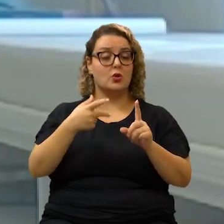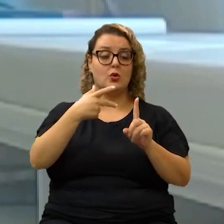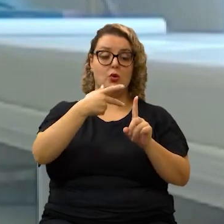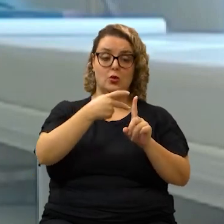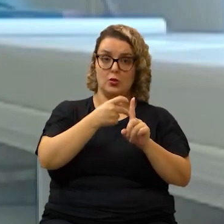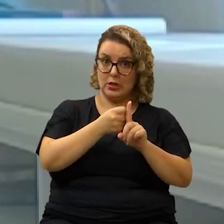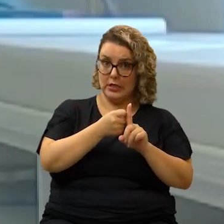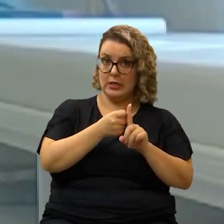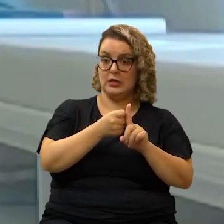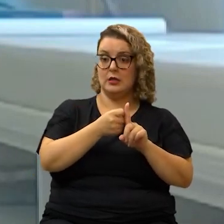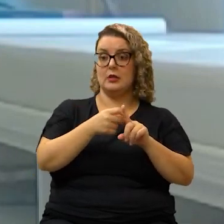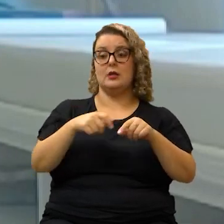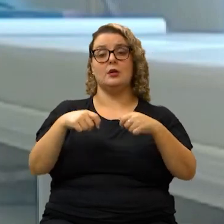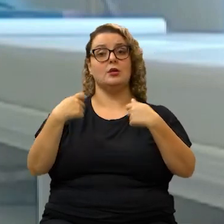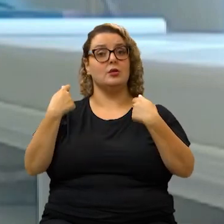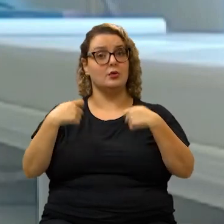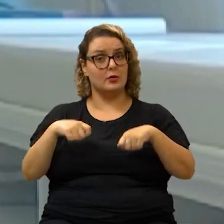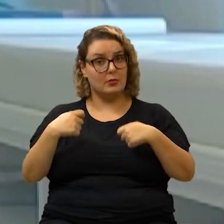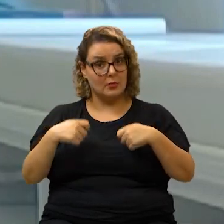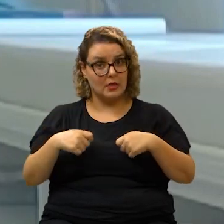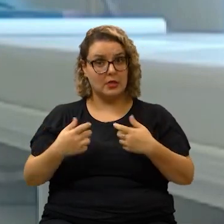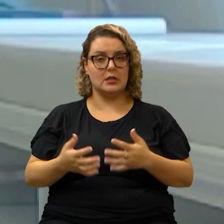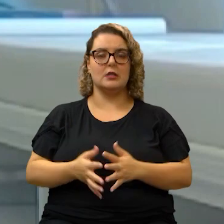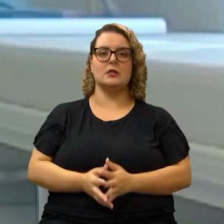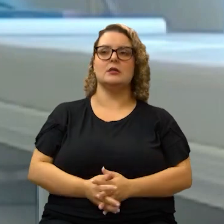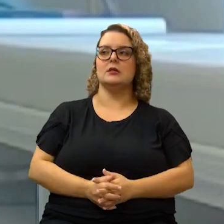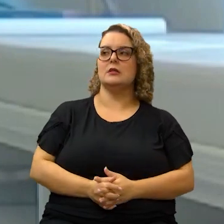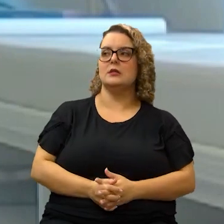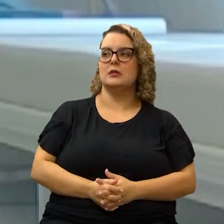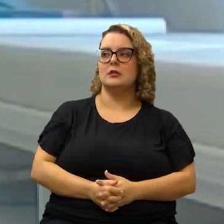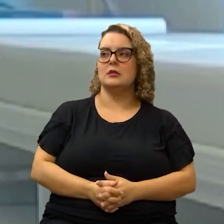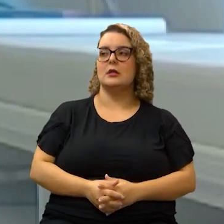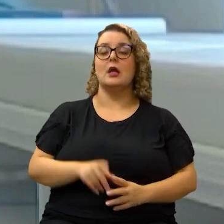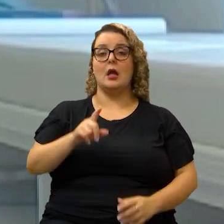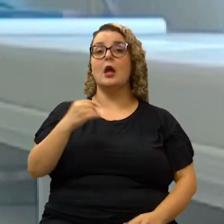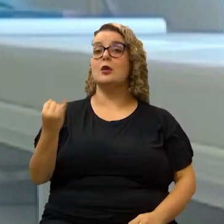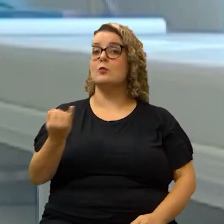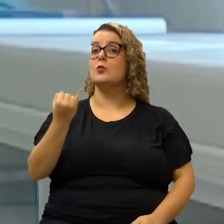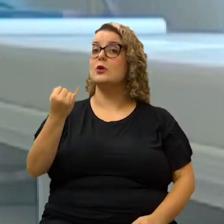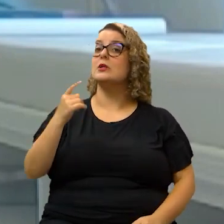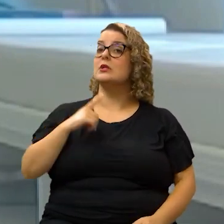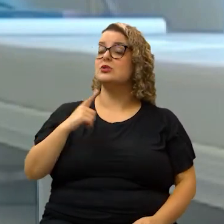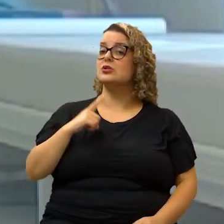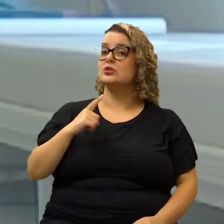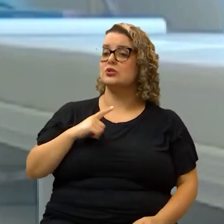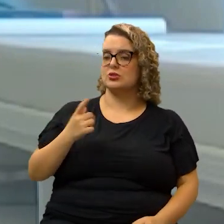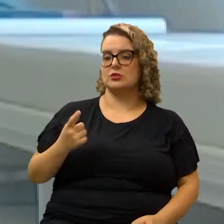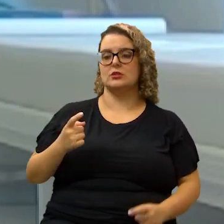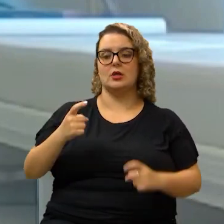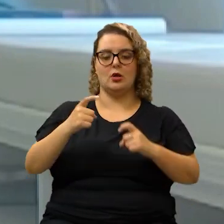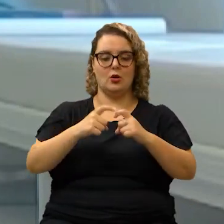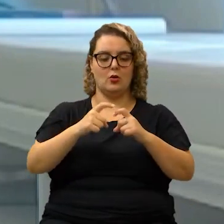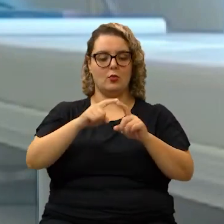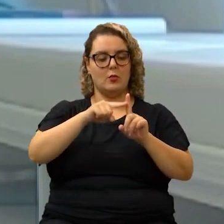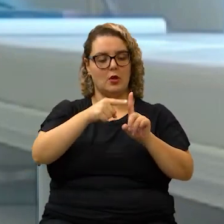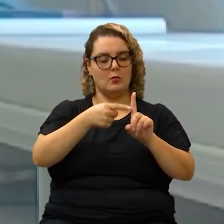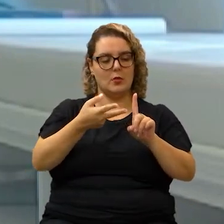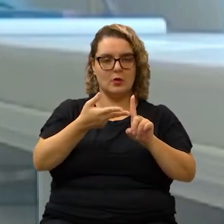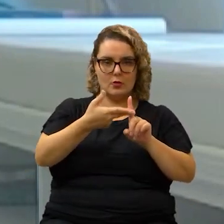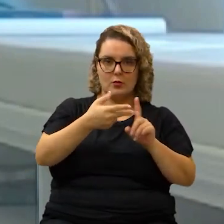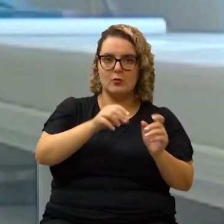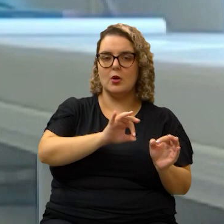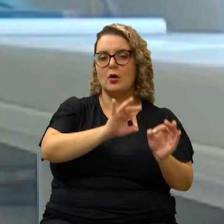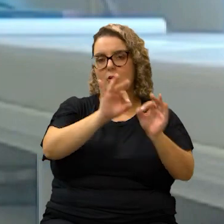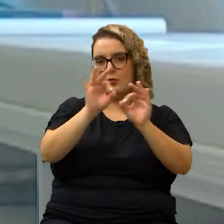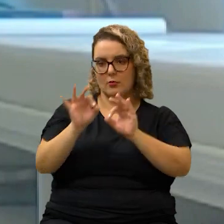necessárias tomar. É importante que ela tenha um médico obstetra que acompanhe, mas não pode esquecer também